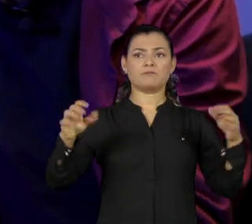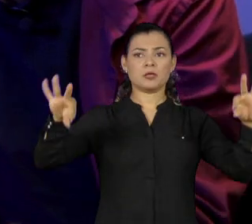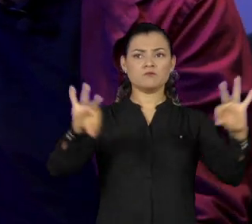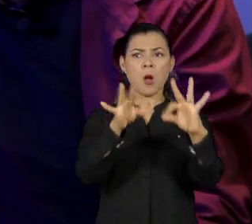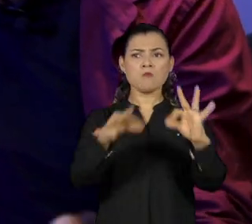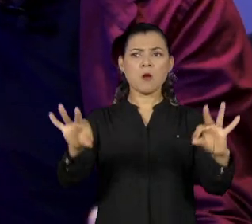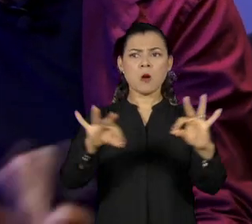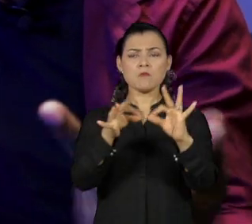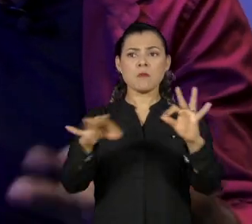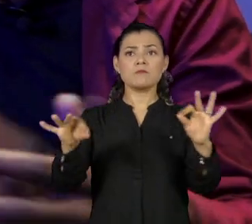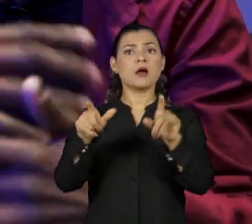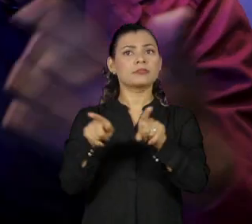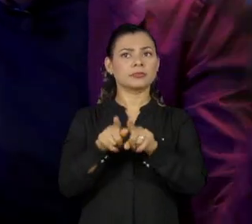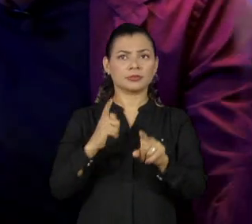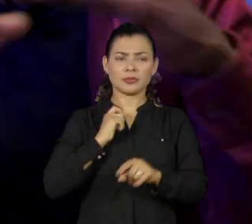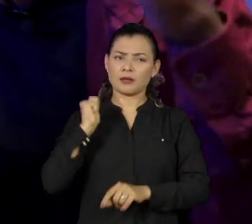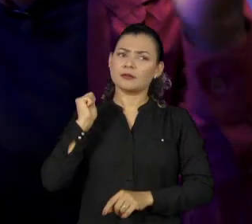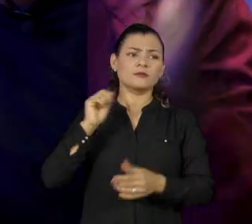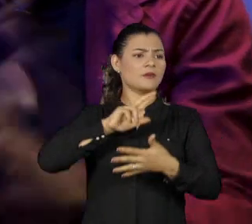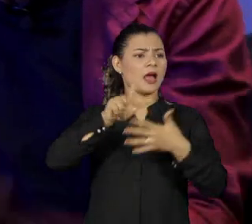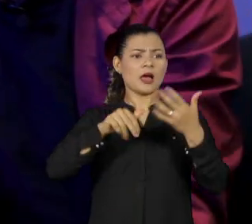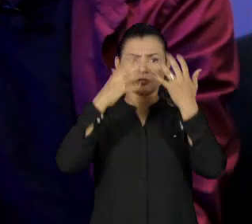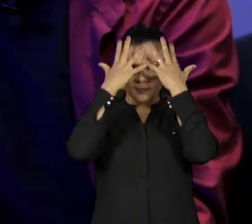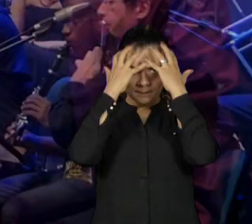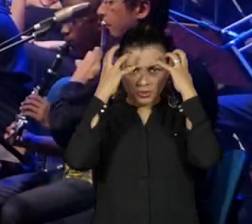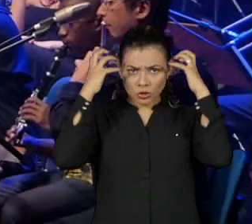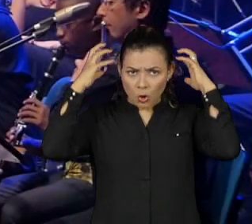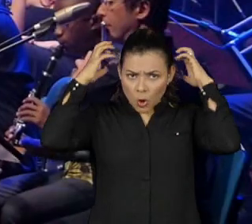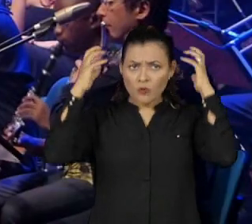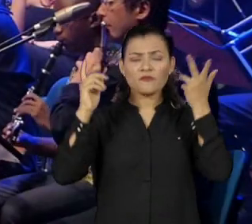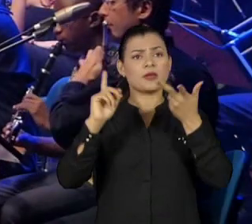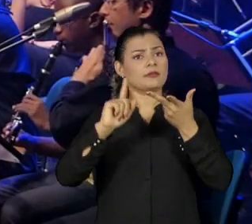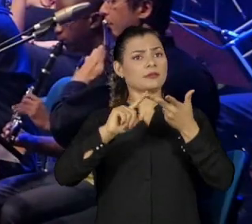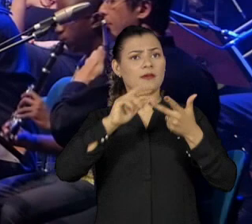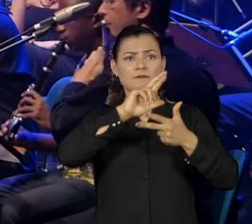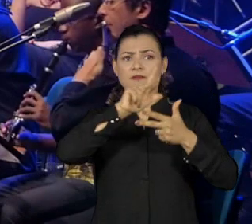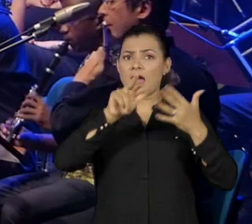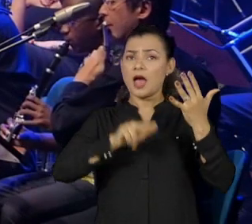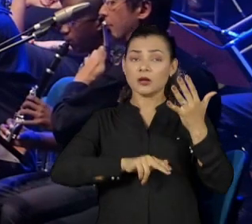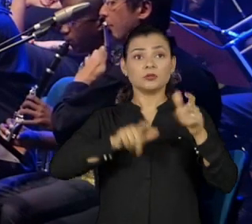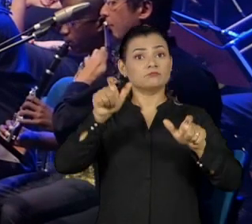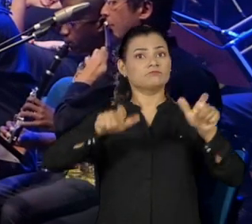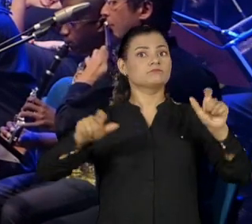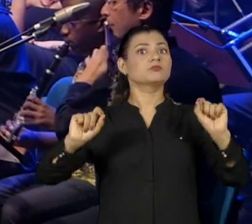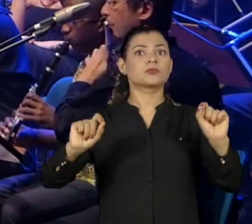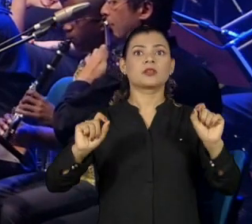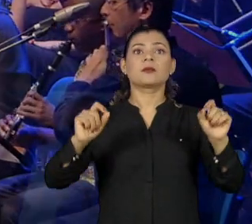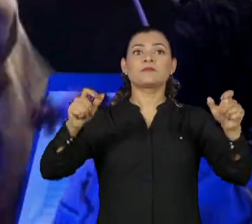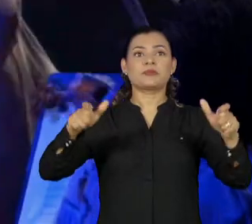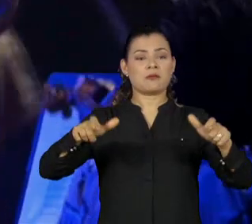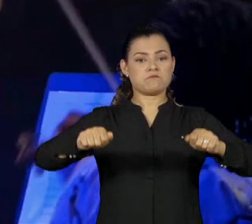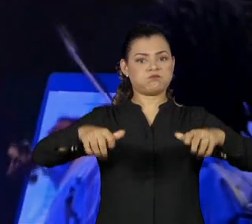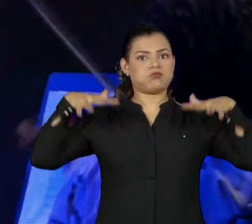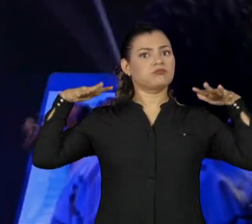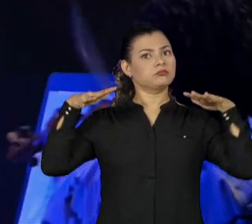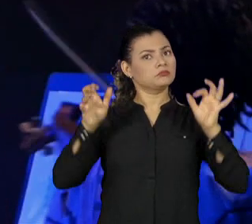Aí toca Beethoven, toca Bach, toca todo esse repertório que é o repertório de salas de concertos.